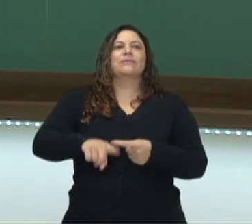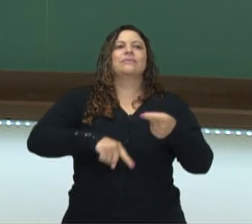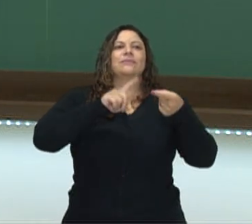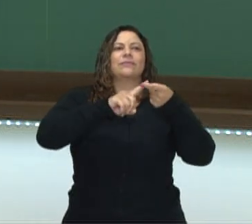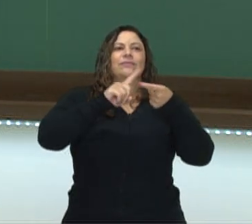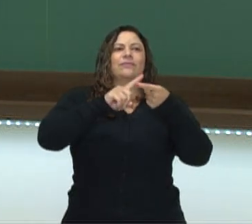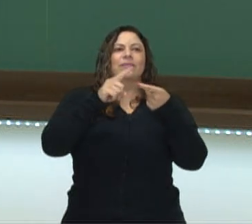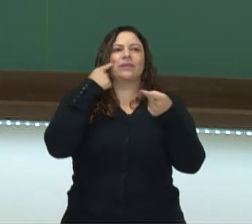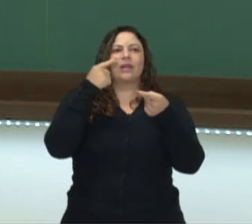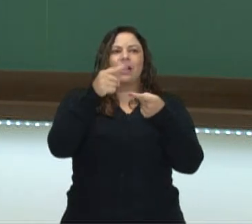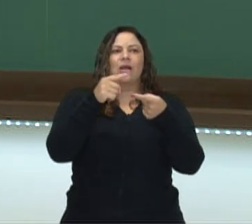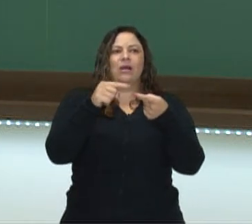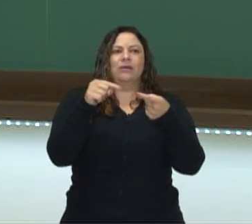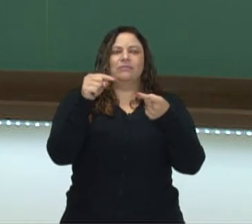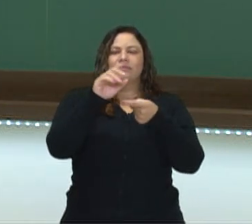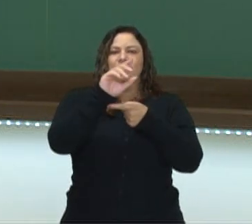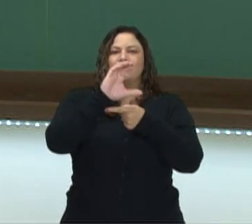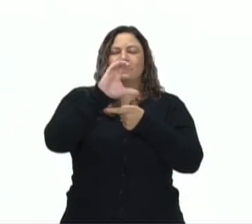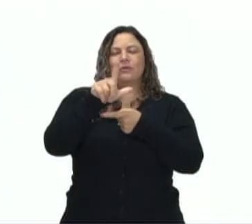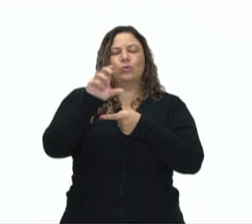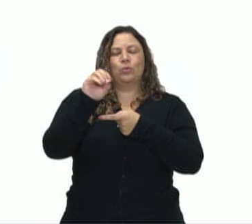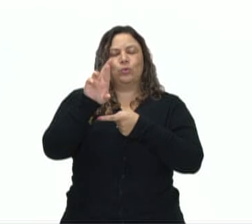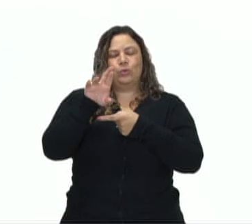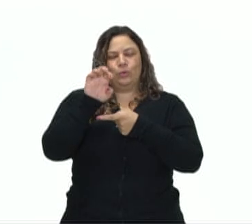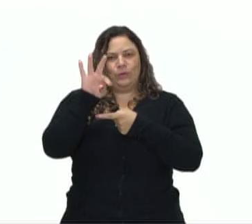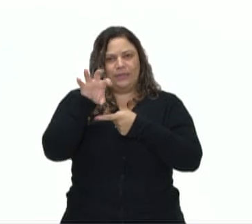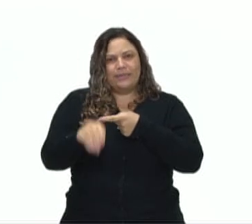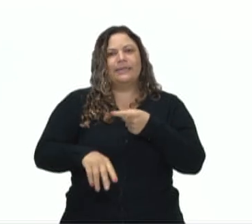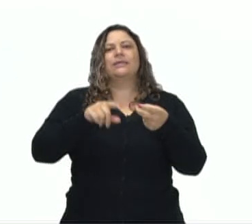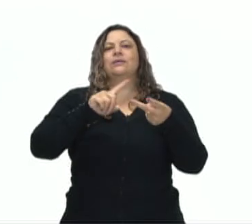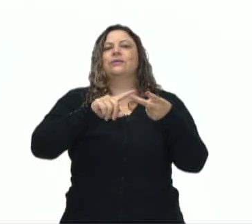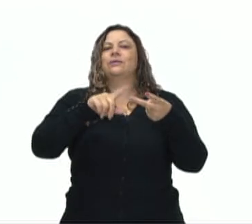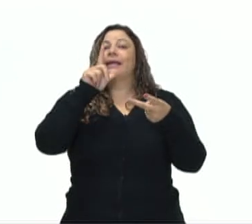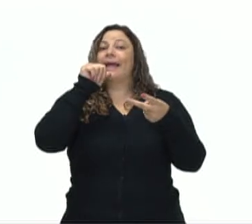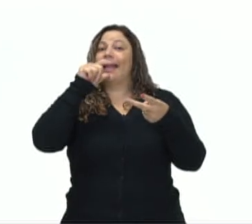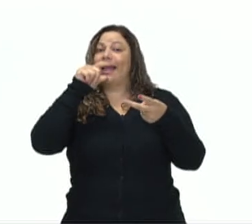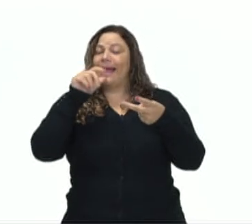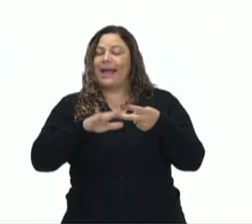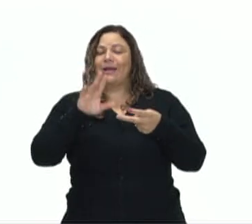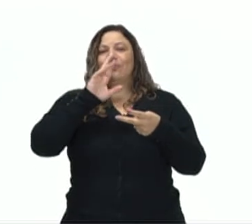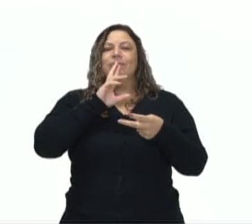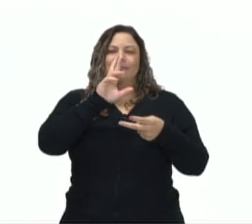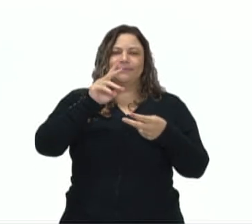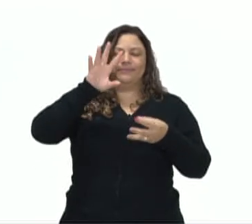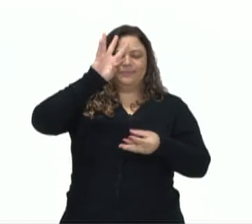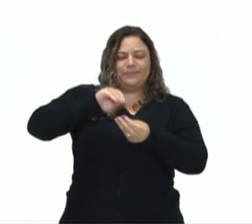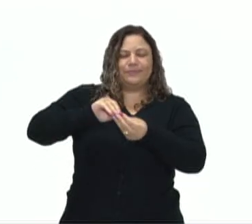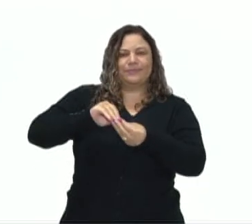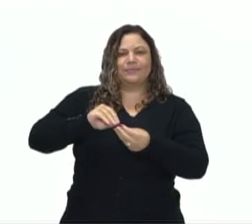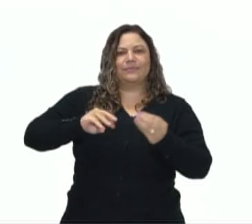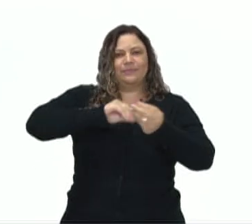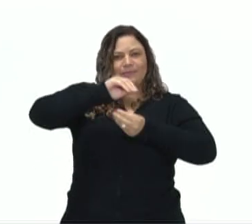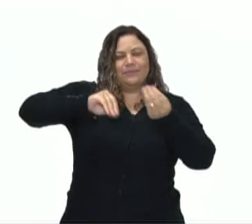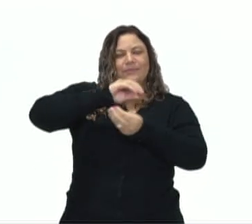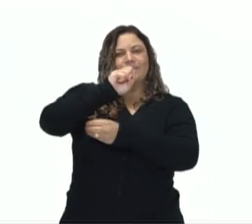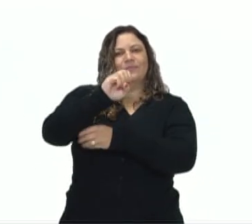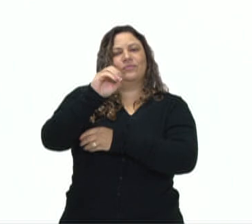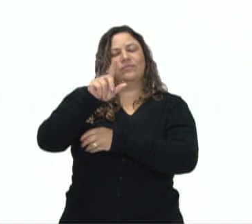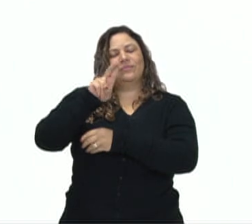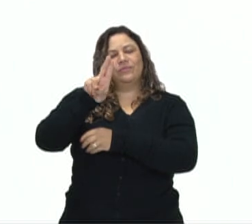simples. O aço, uma mistura, várias substâncias envolvidas. O gás carbônico, vamos relembrar que